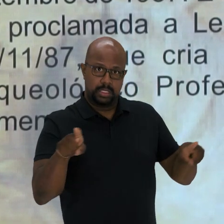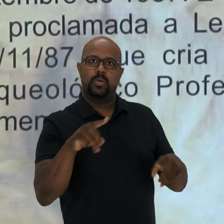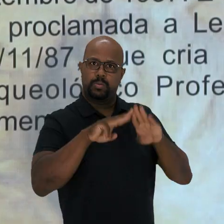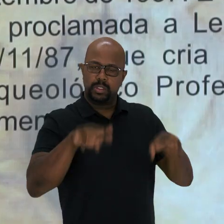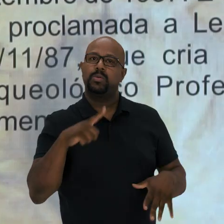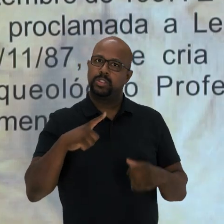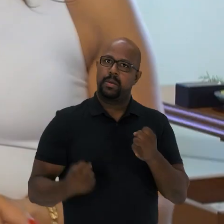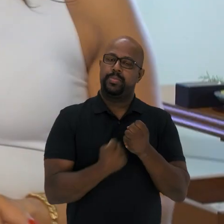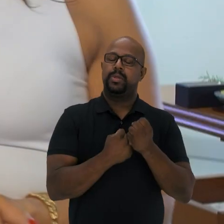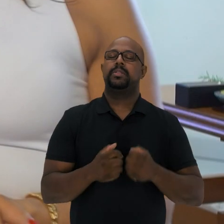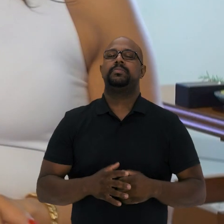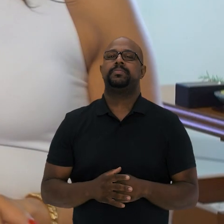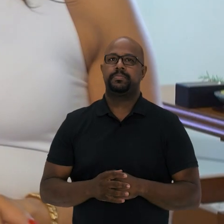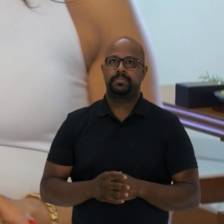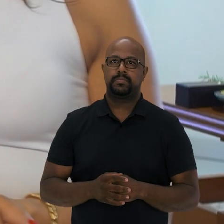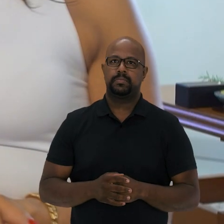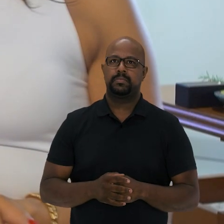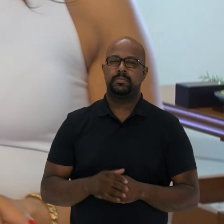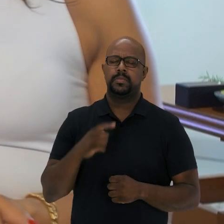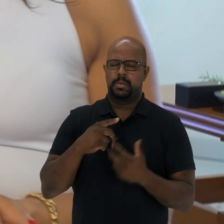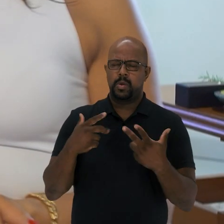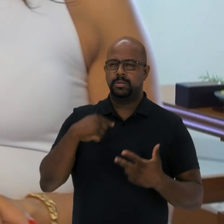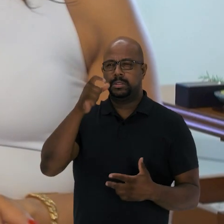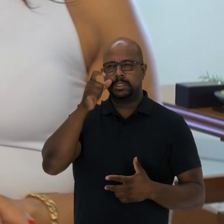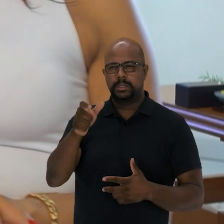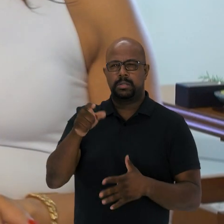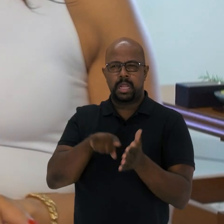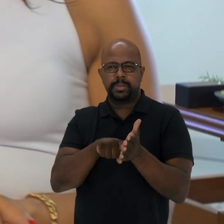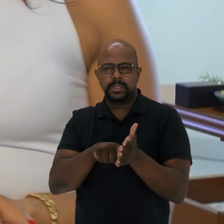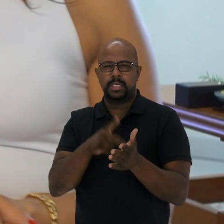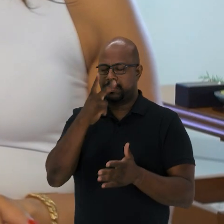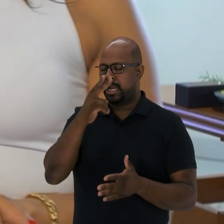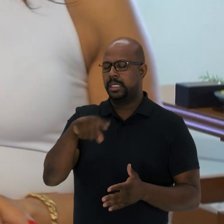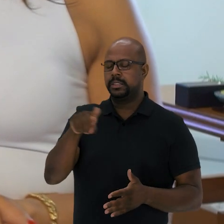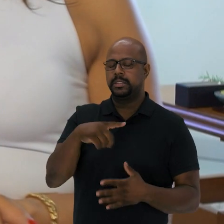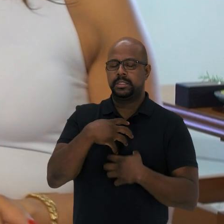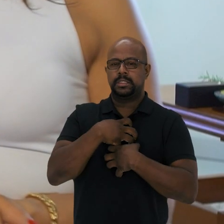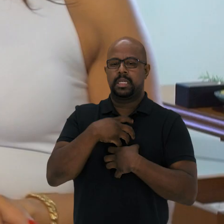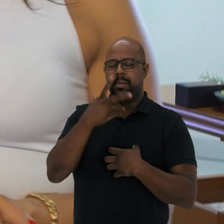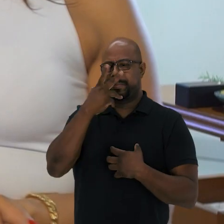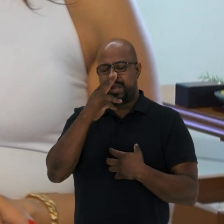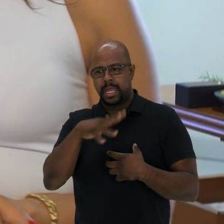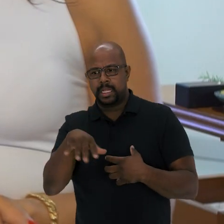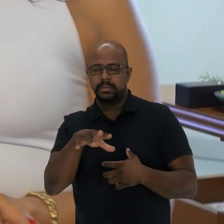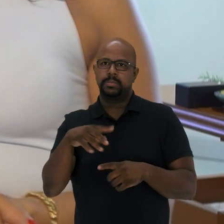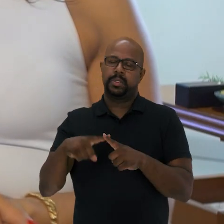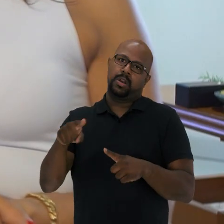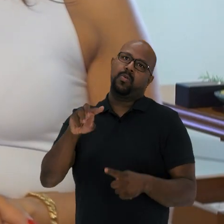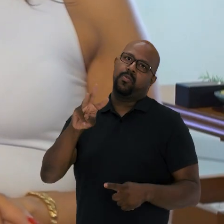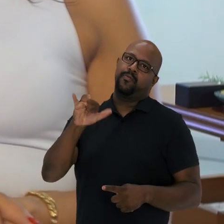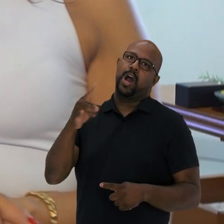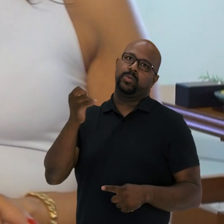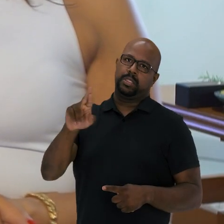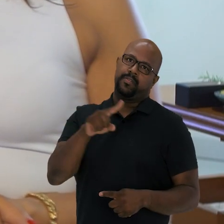esse apoio. Tem uma coisa assim que me chamou a atenção na pesquisa, que dá a impressão assim de que pelo Walter ter